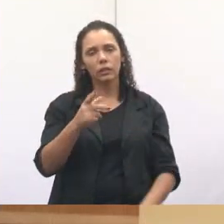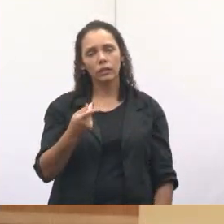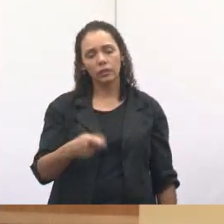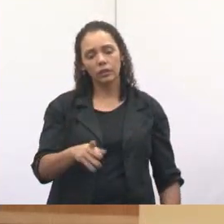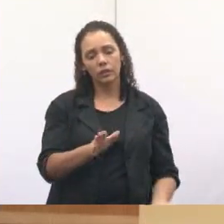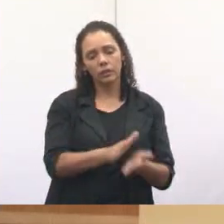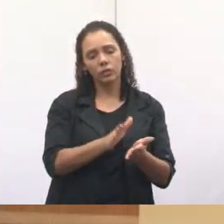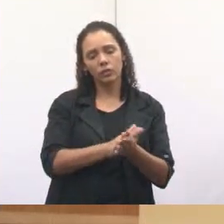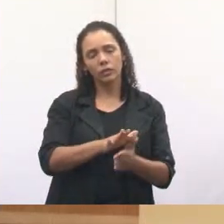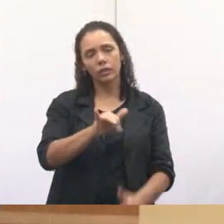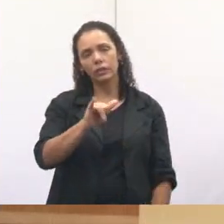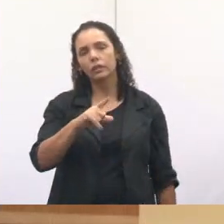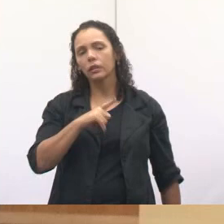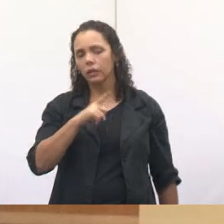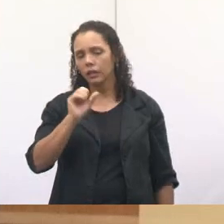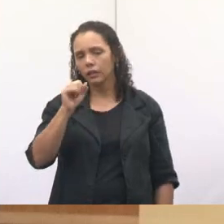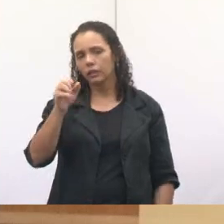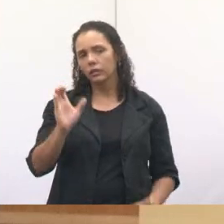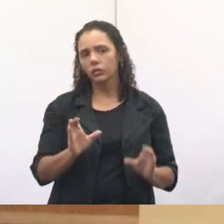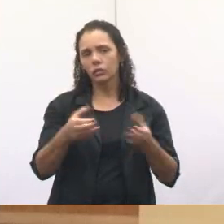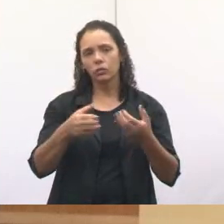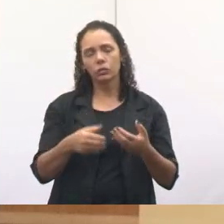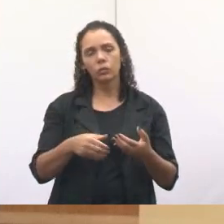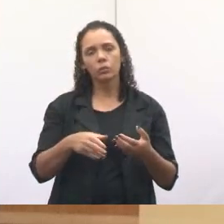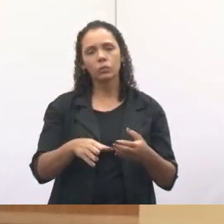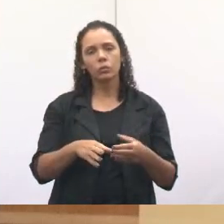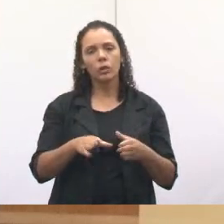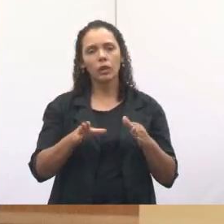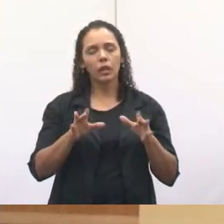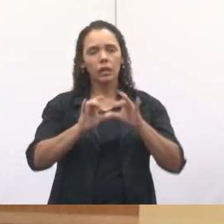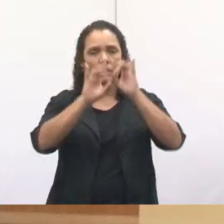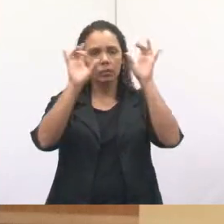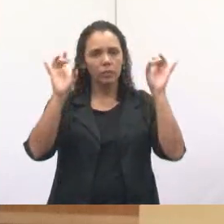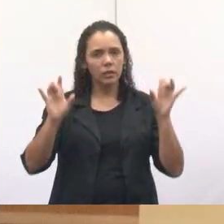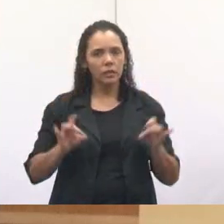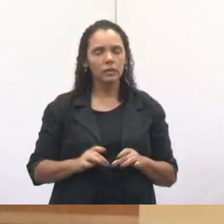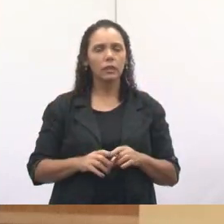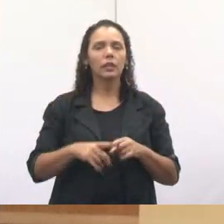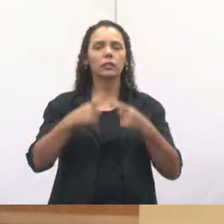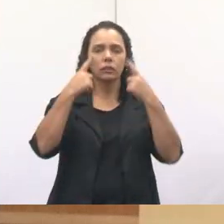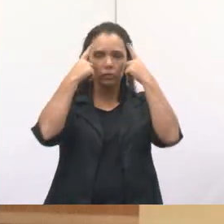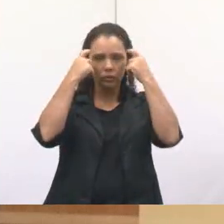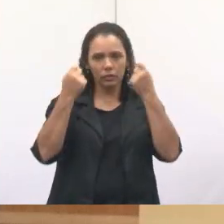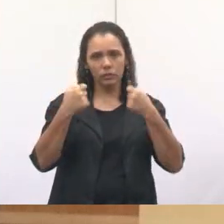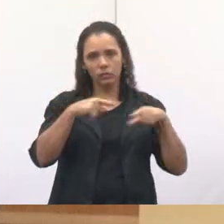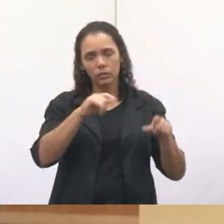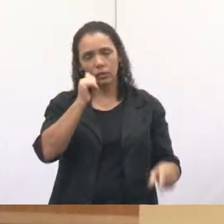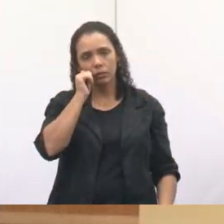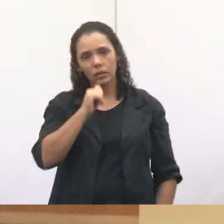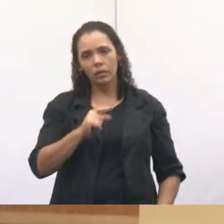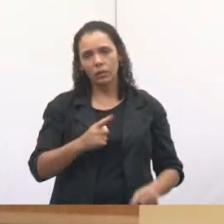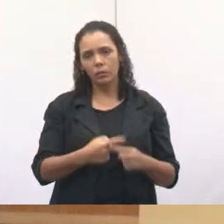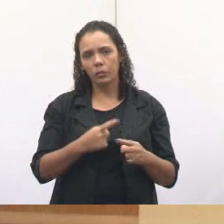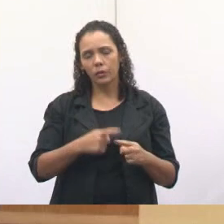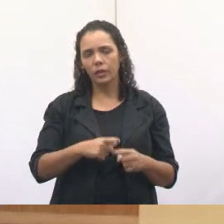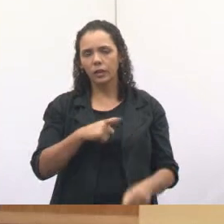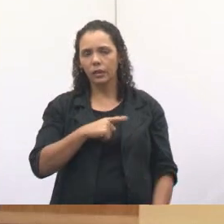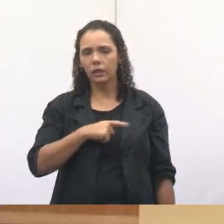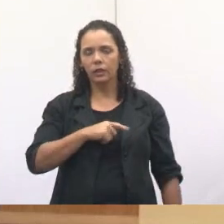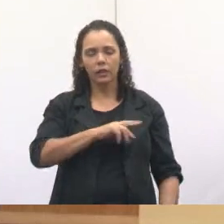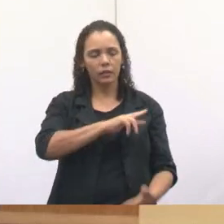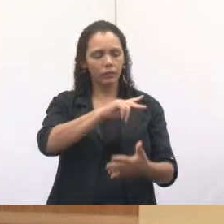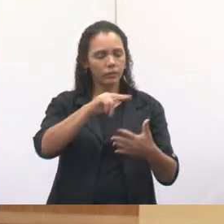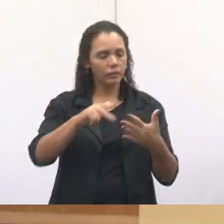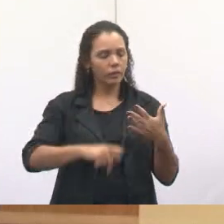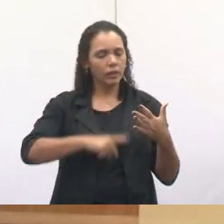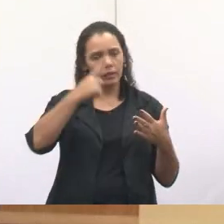vara especializada em violência contra a mulher. Porque como disse aqui no início da sessão, os números são assustadores de violência contra a